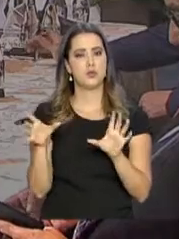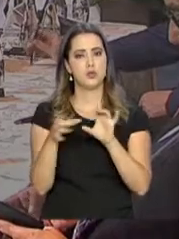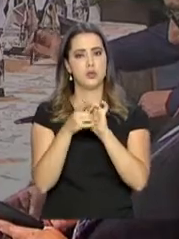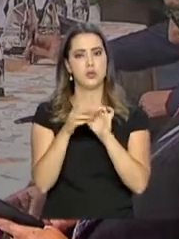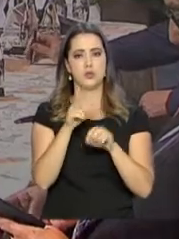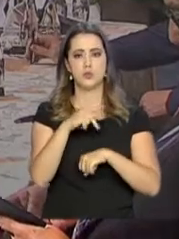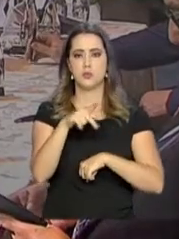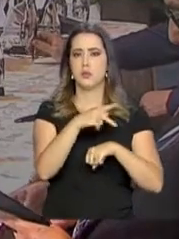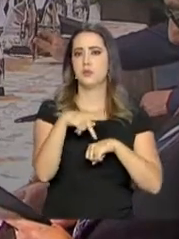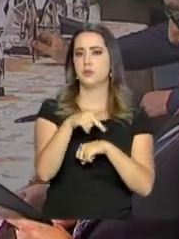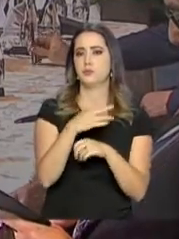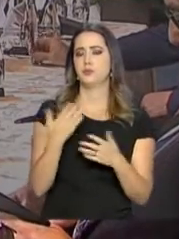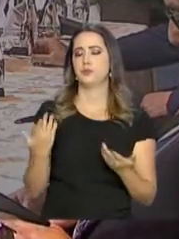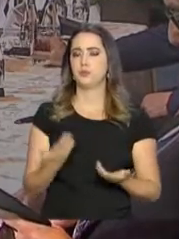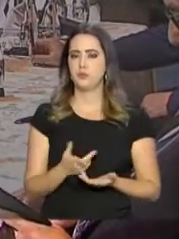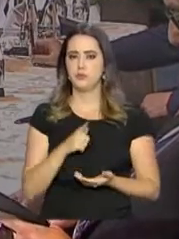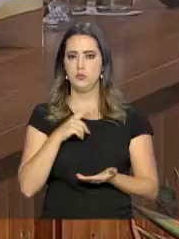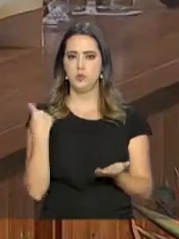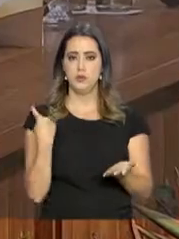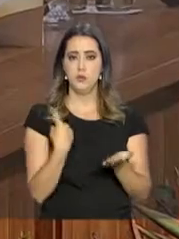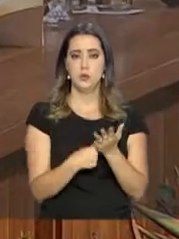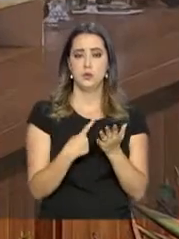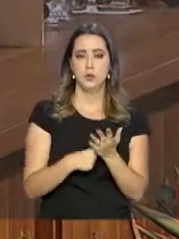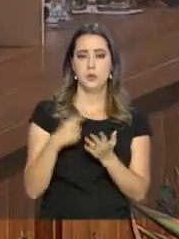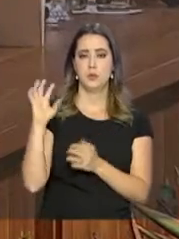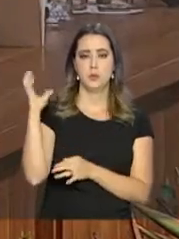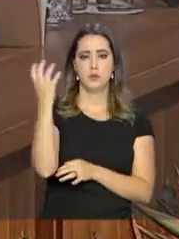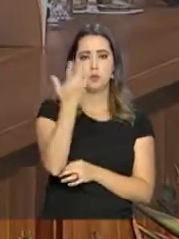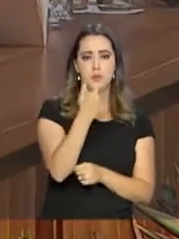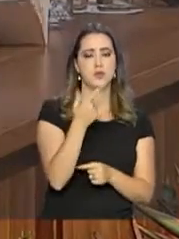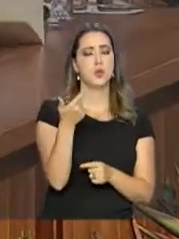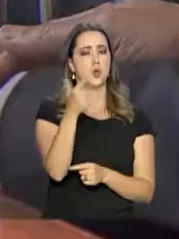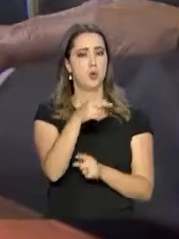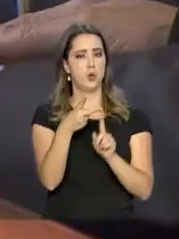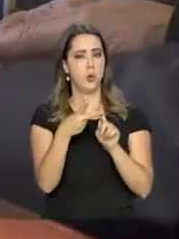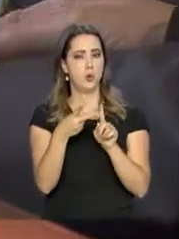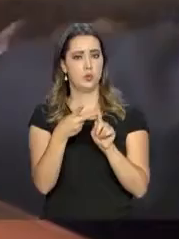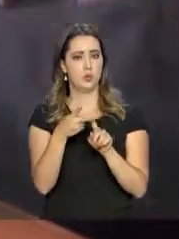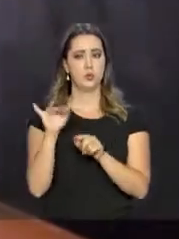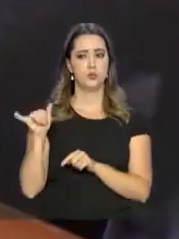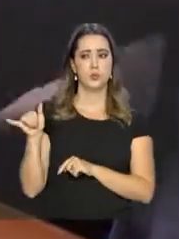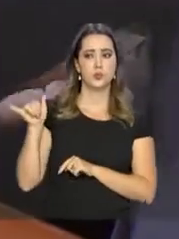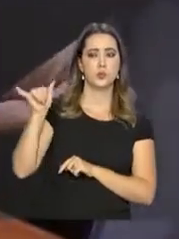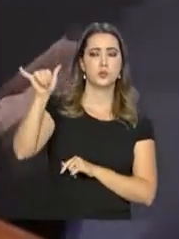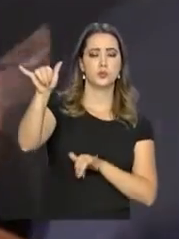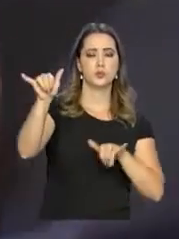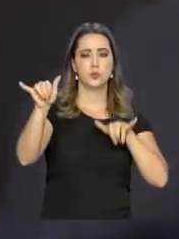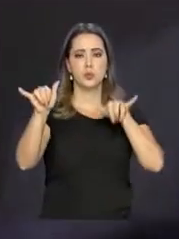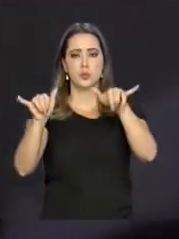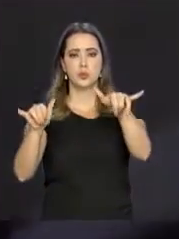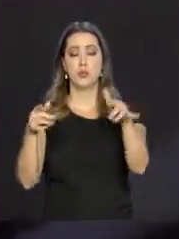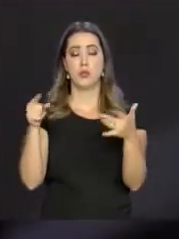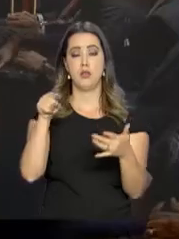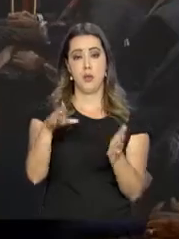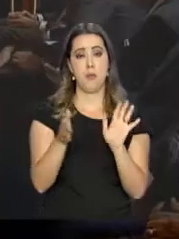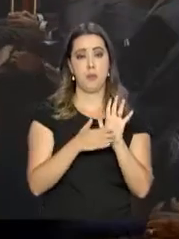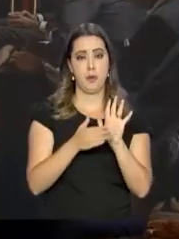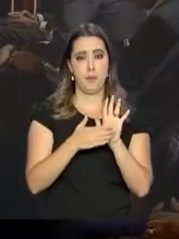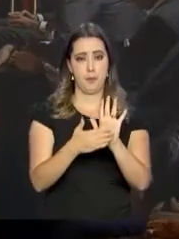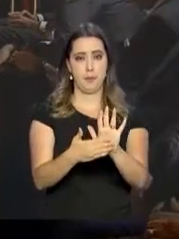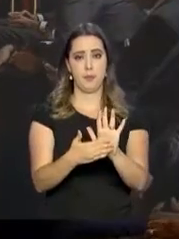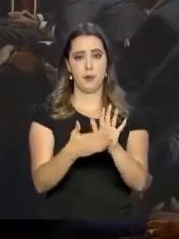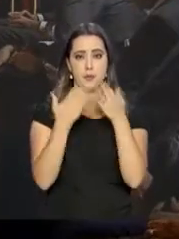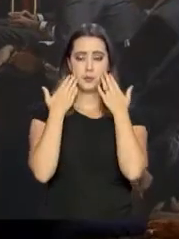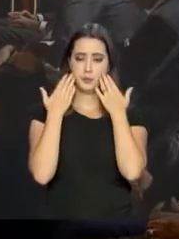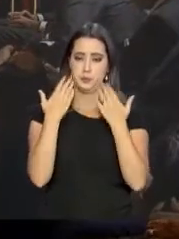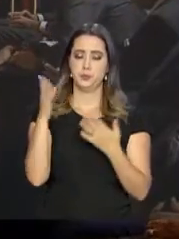assinatura de um acordo de cooperação em meio ambiente e em outro de aviação regional, este último proposto pelo Brasil. A ideia